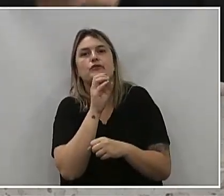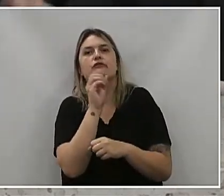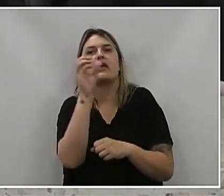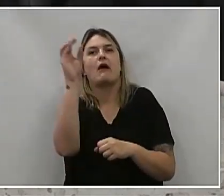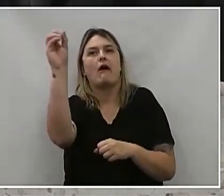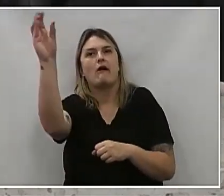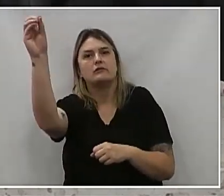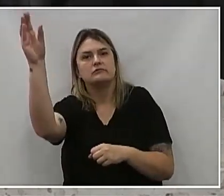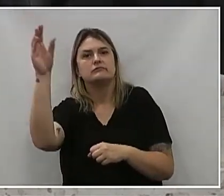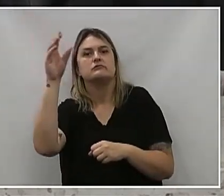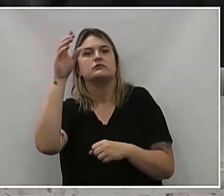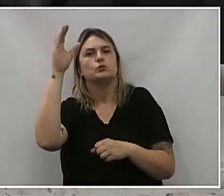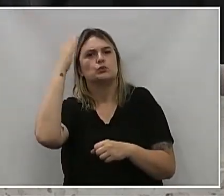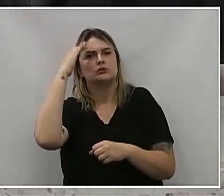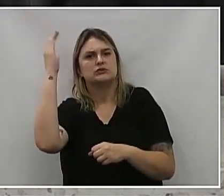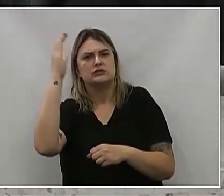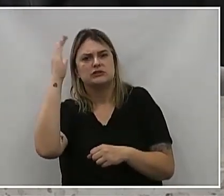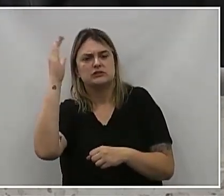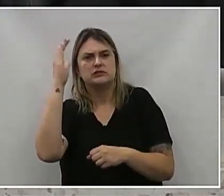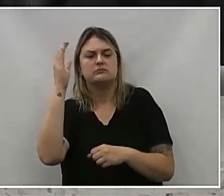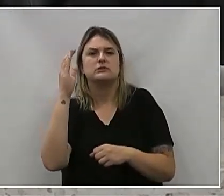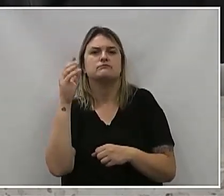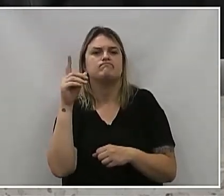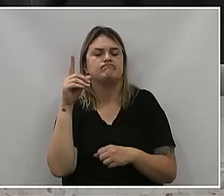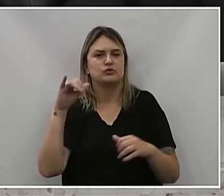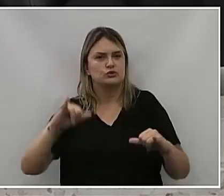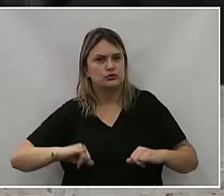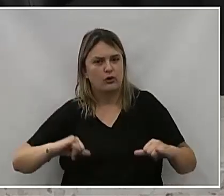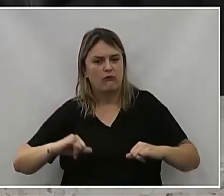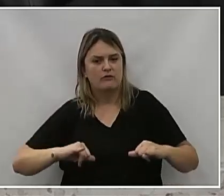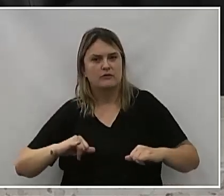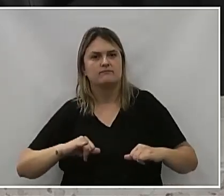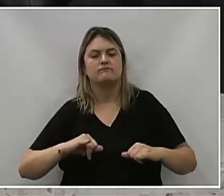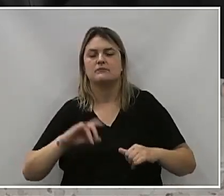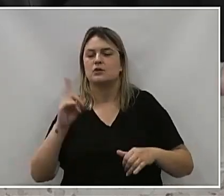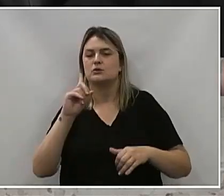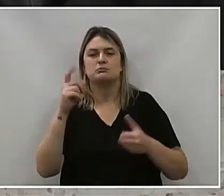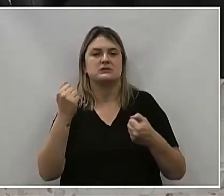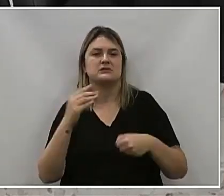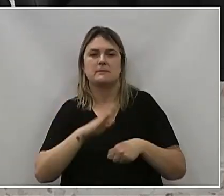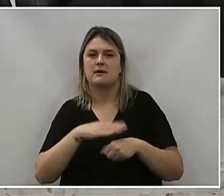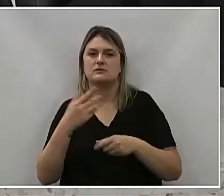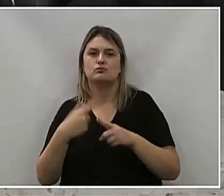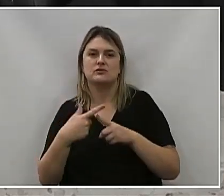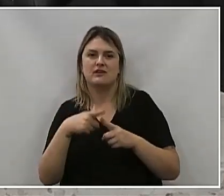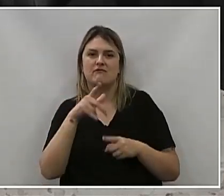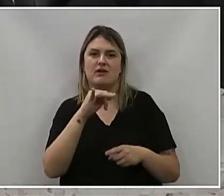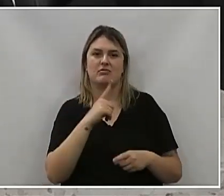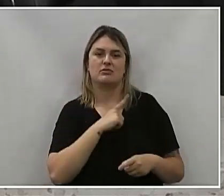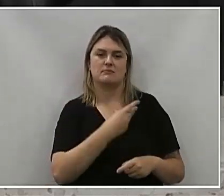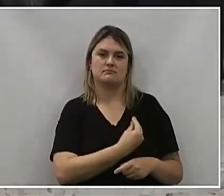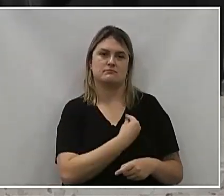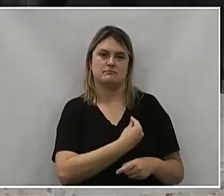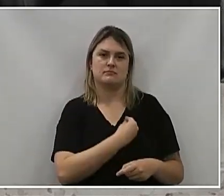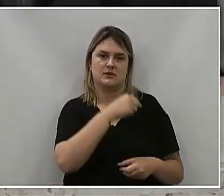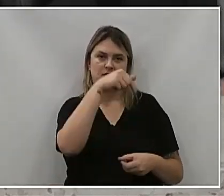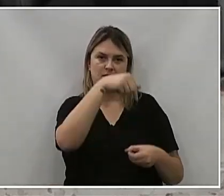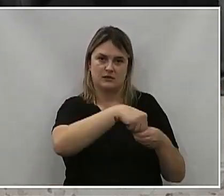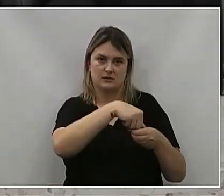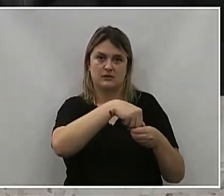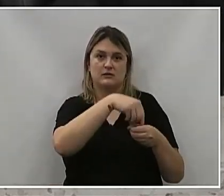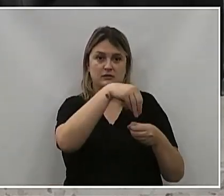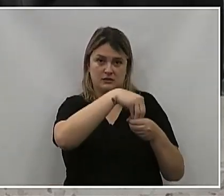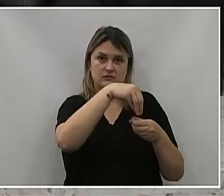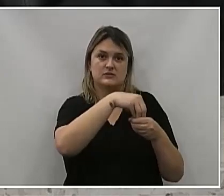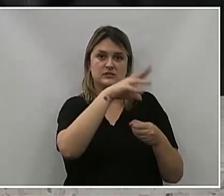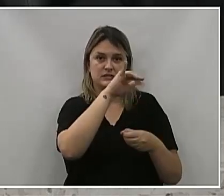de ônibus, se deslocar a Curitiba. Muitos deles não vão precisar mais, porque a gente vai ter em União da Vitória essa sede que vai acolher